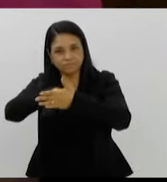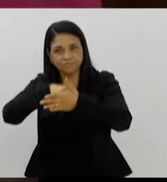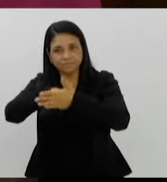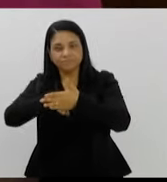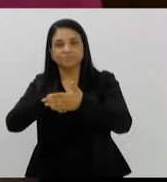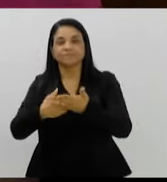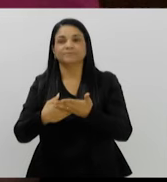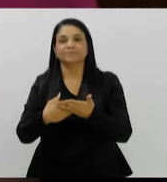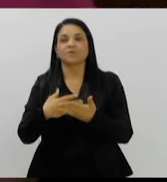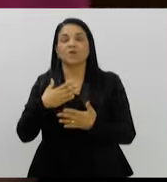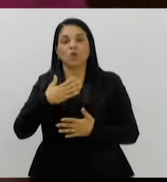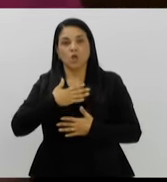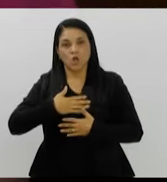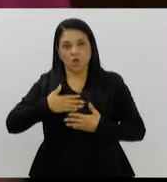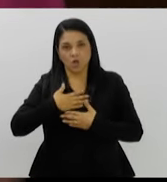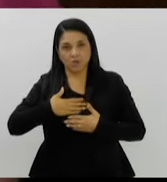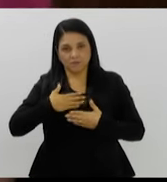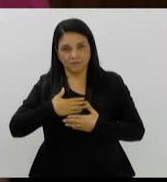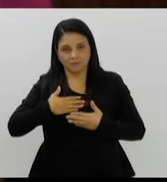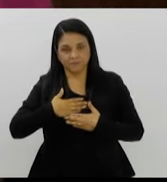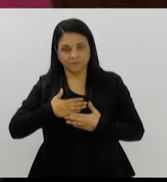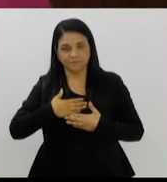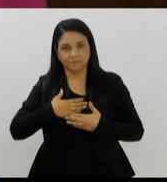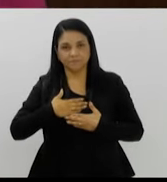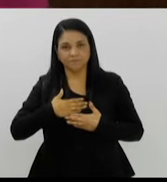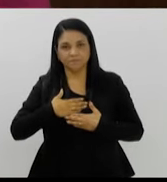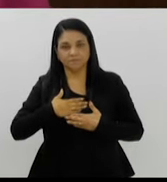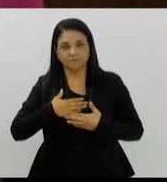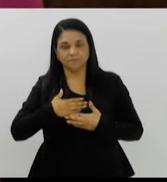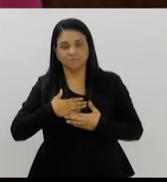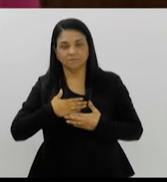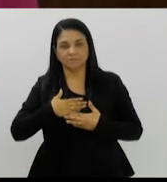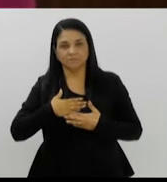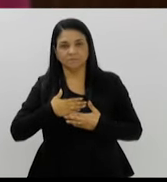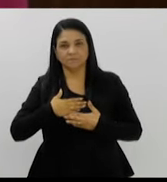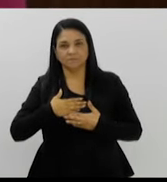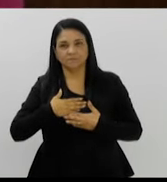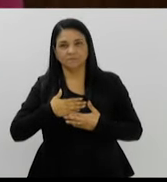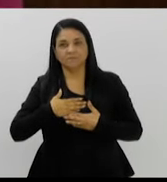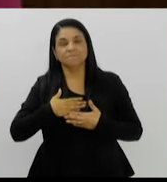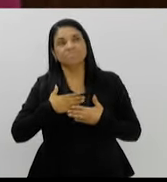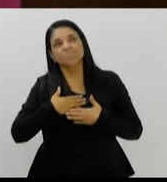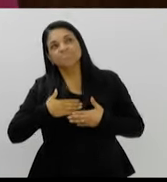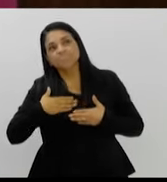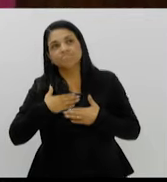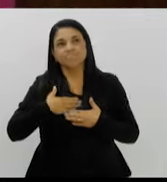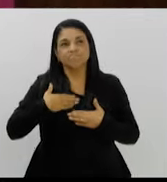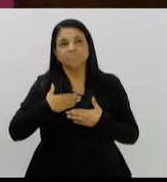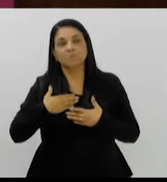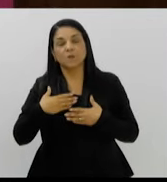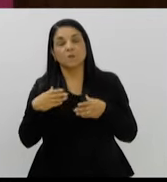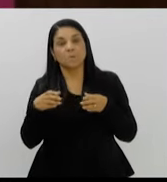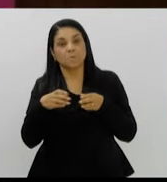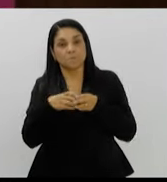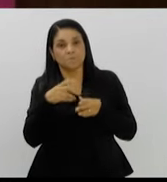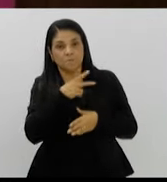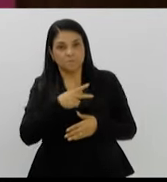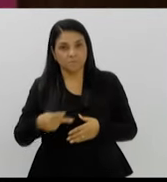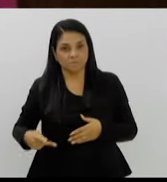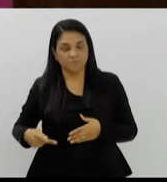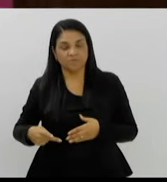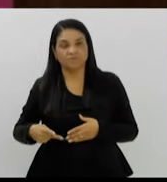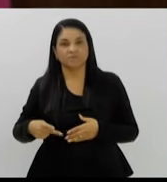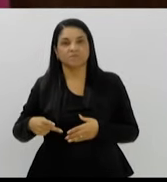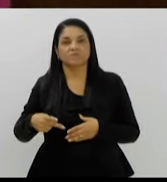também aqui de como né presidente da frente